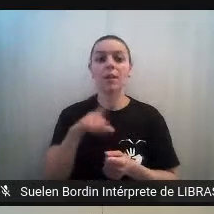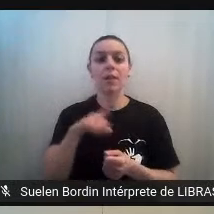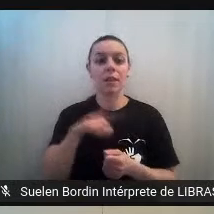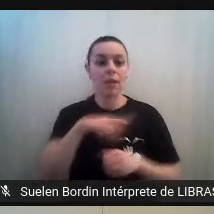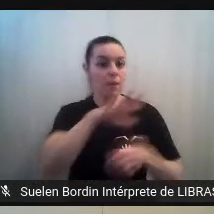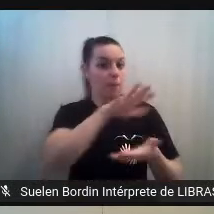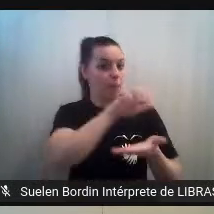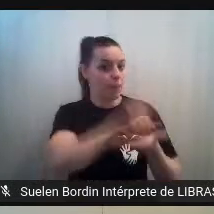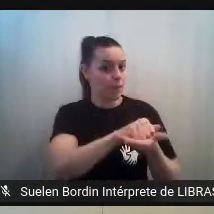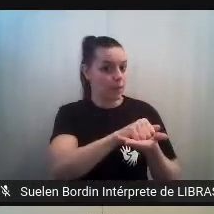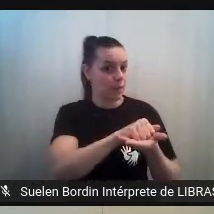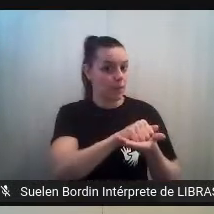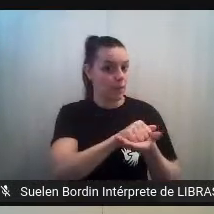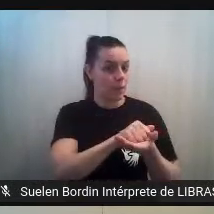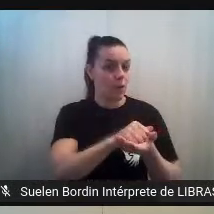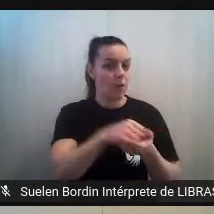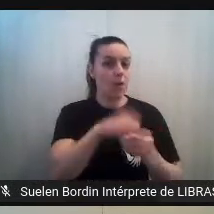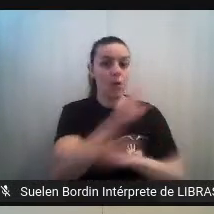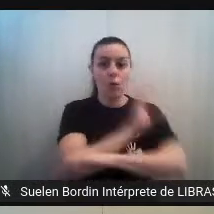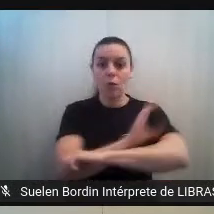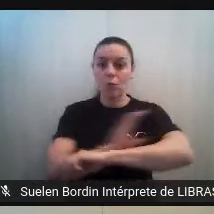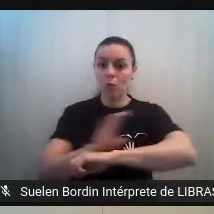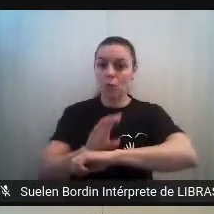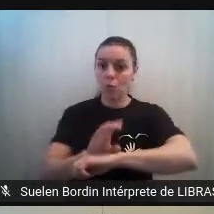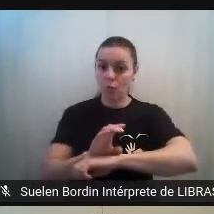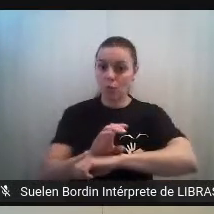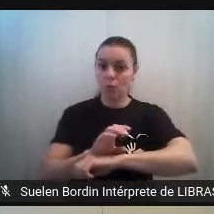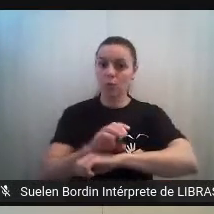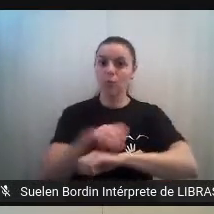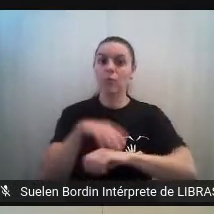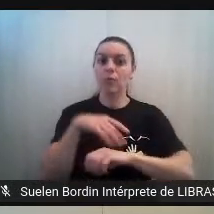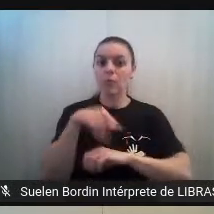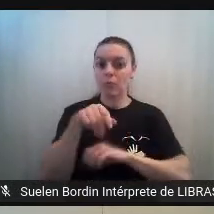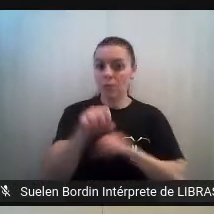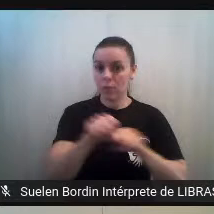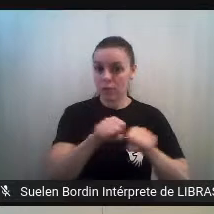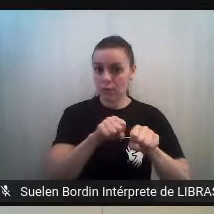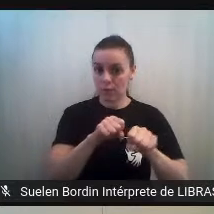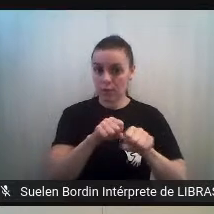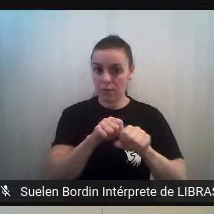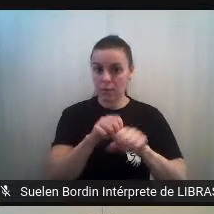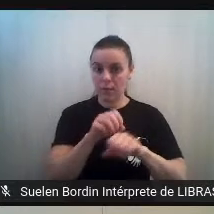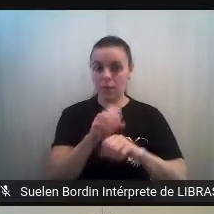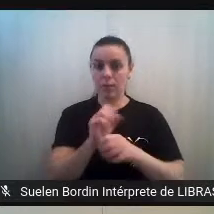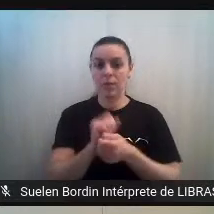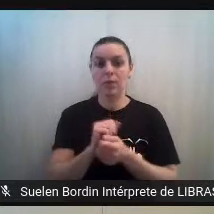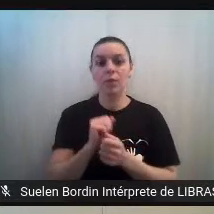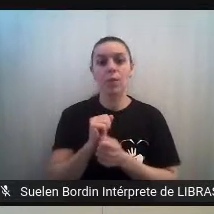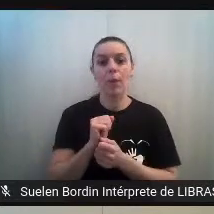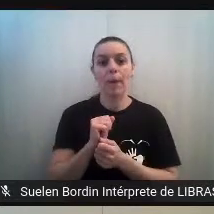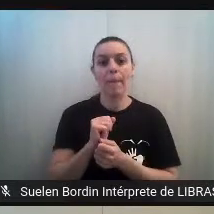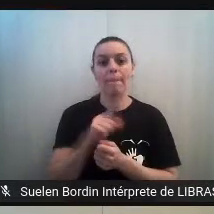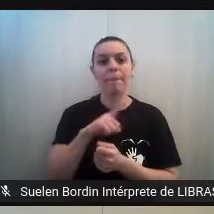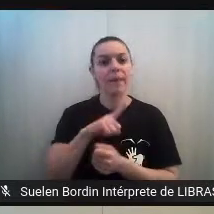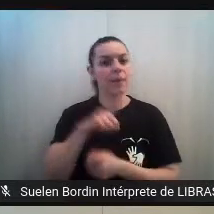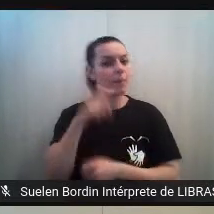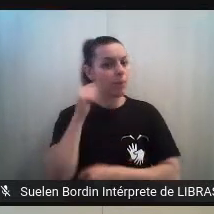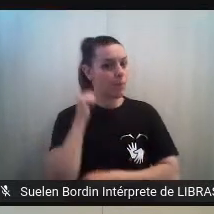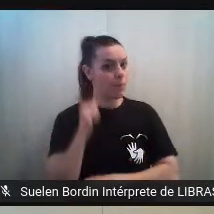matriculados em cursos de graduação presenciais. Essa oportunidade de bolsas.